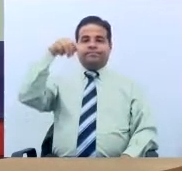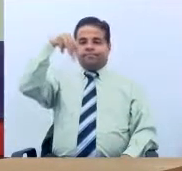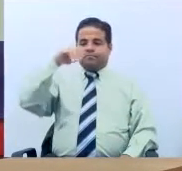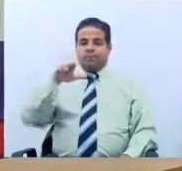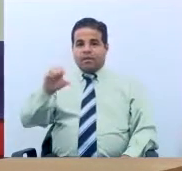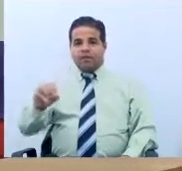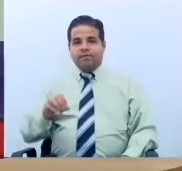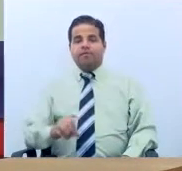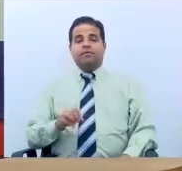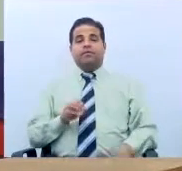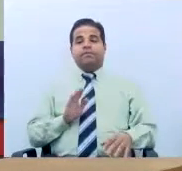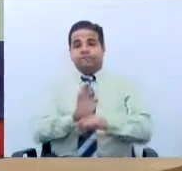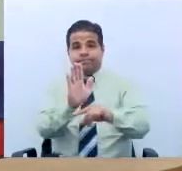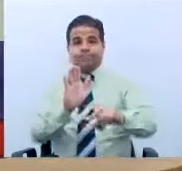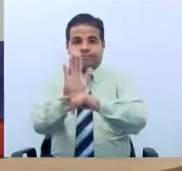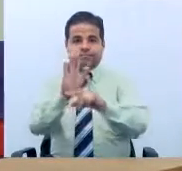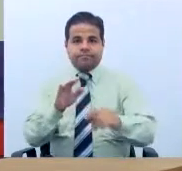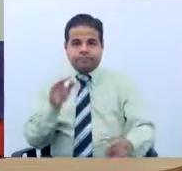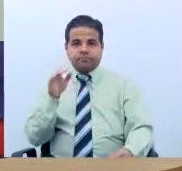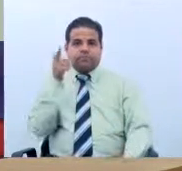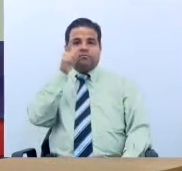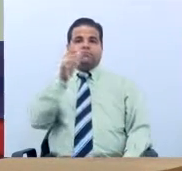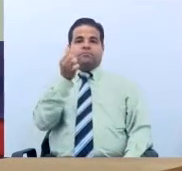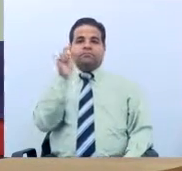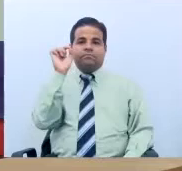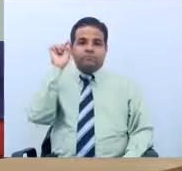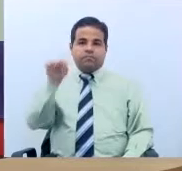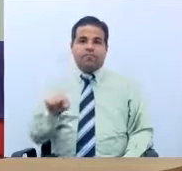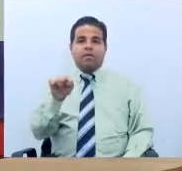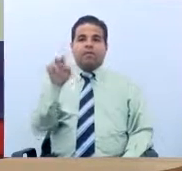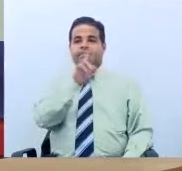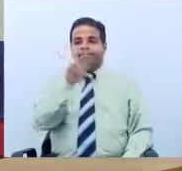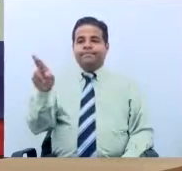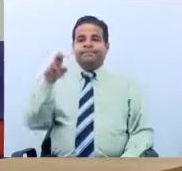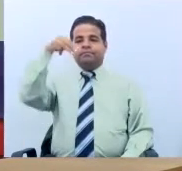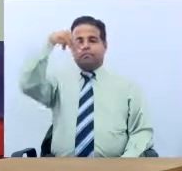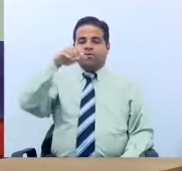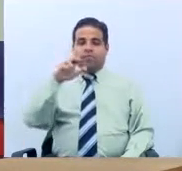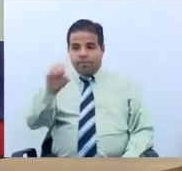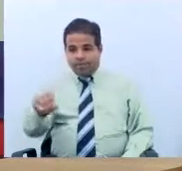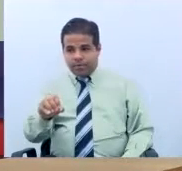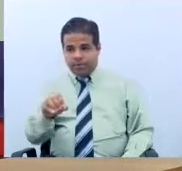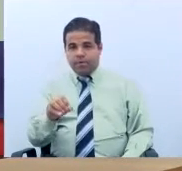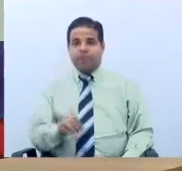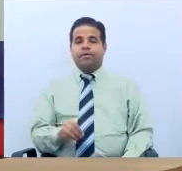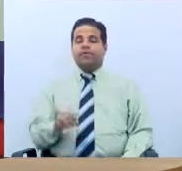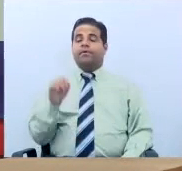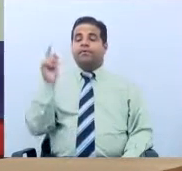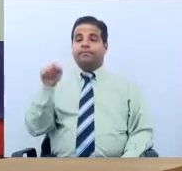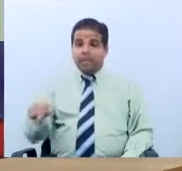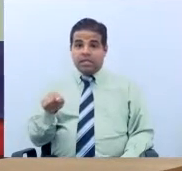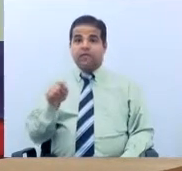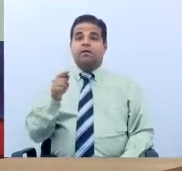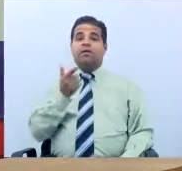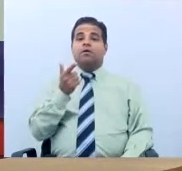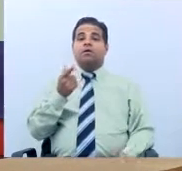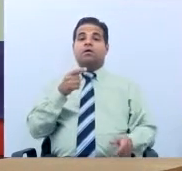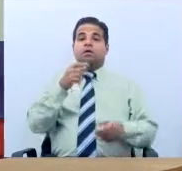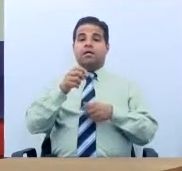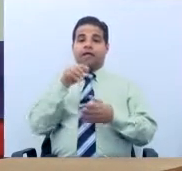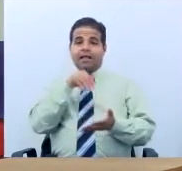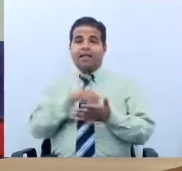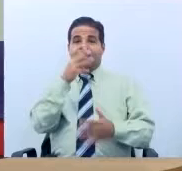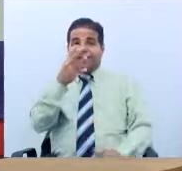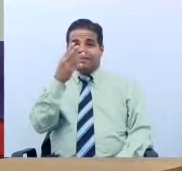aquele que fatura até 60 mil reais. O microempreendedor, o micro pequena empresa, é aquele que fatura até